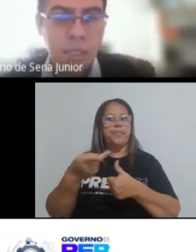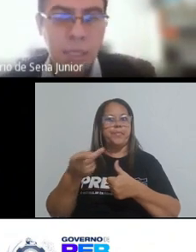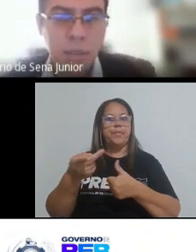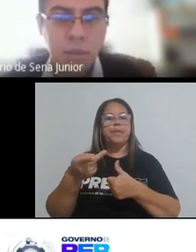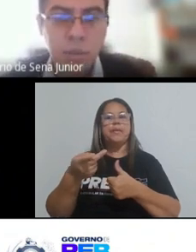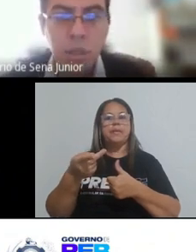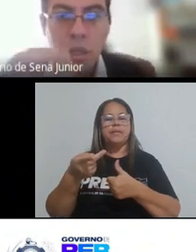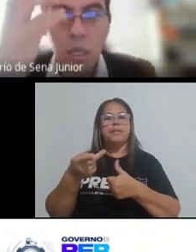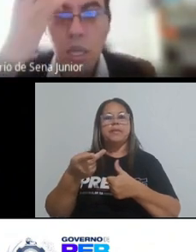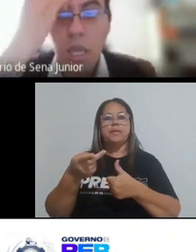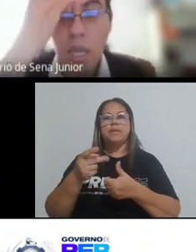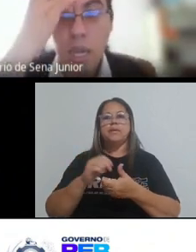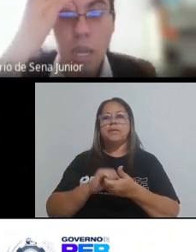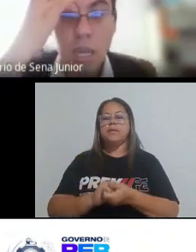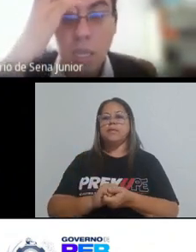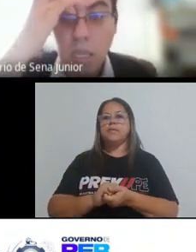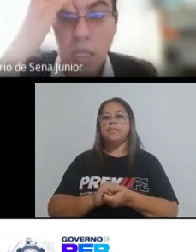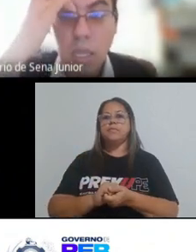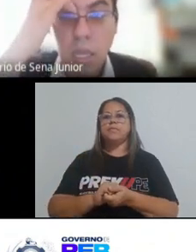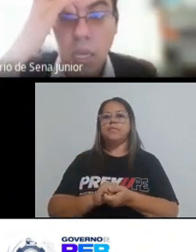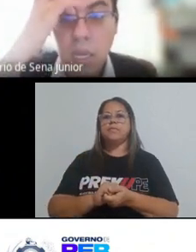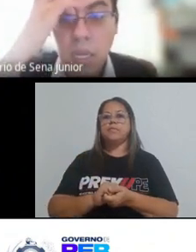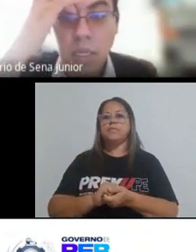é errada, ela